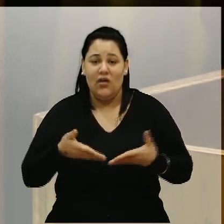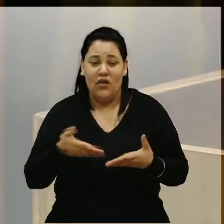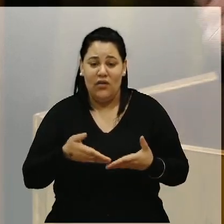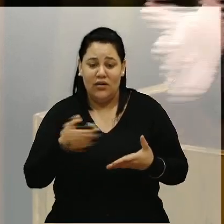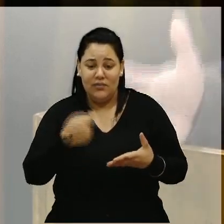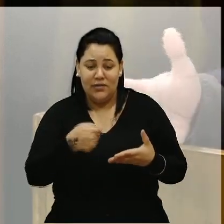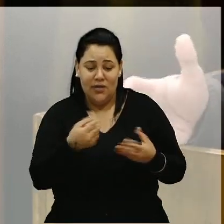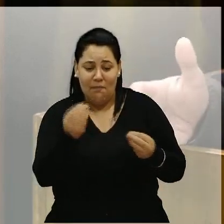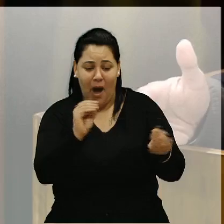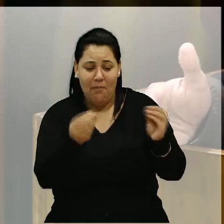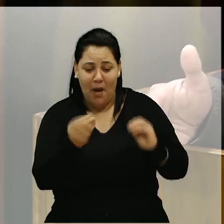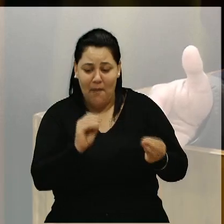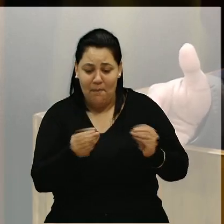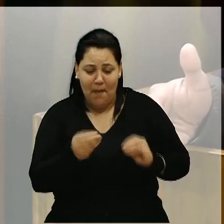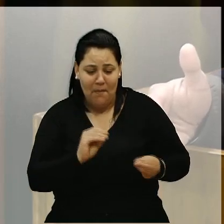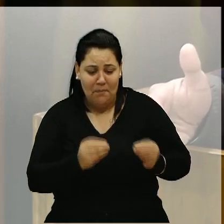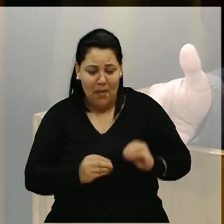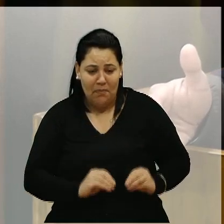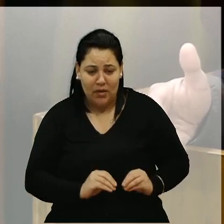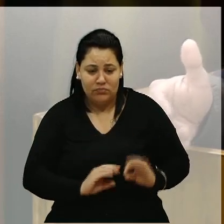que achar uma solução.